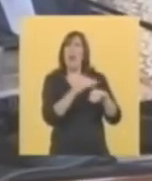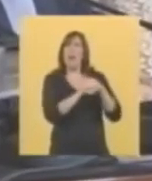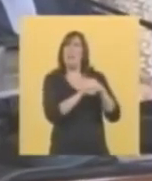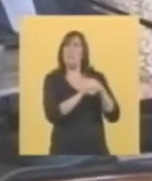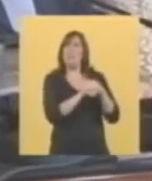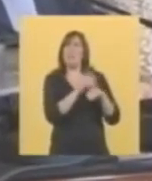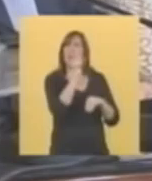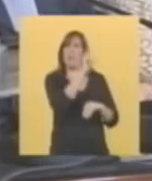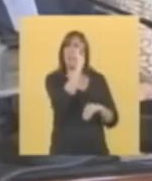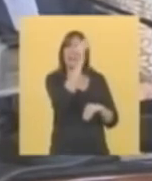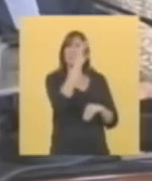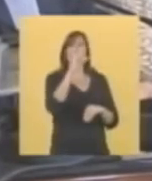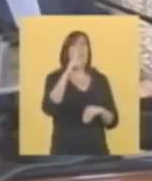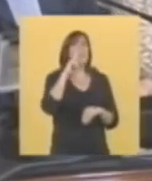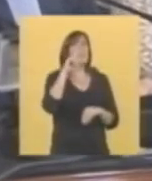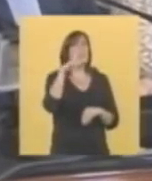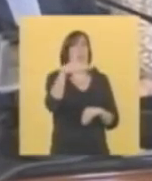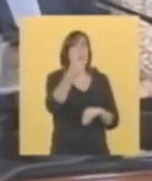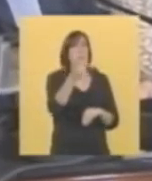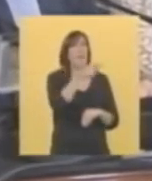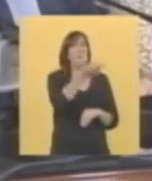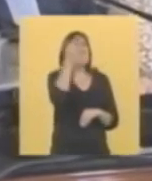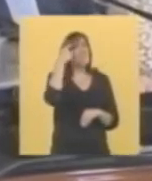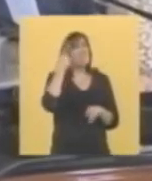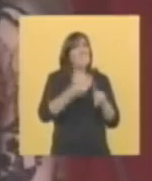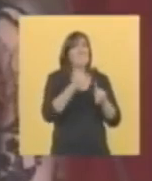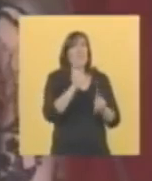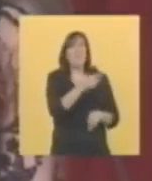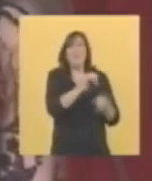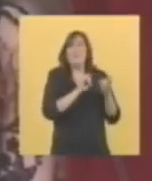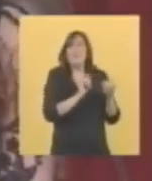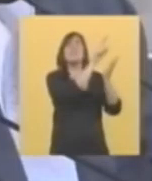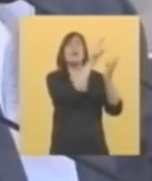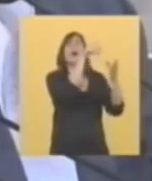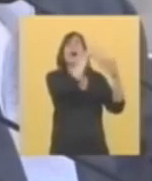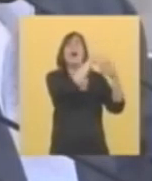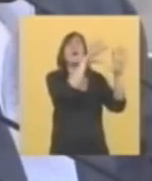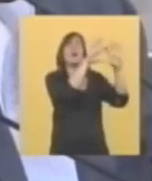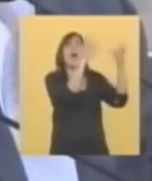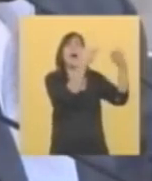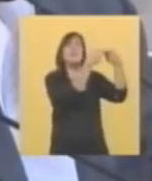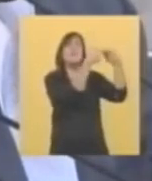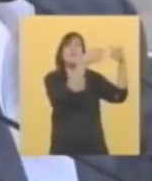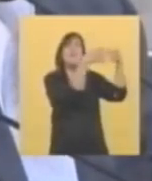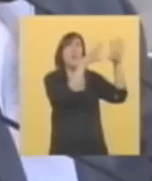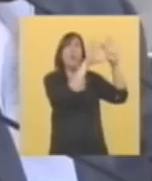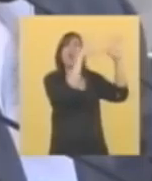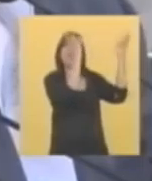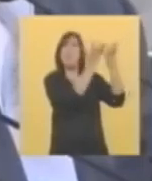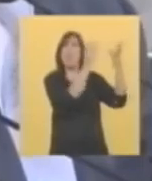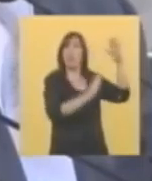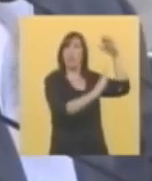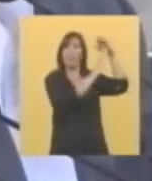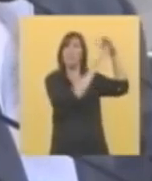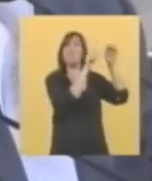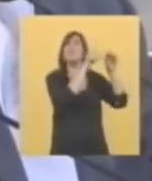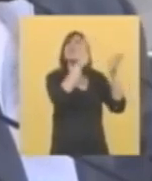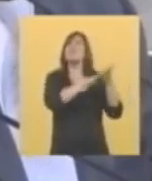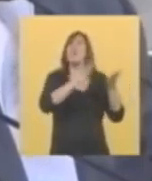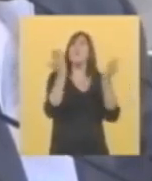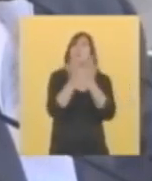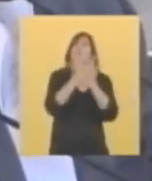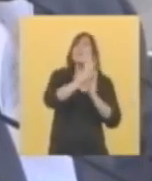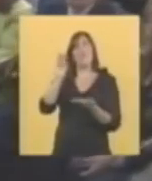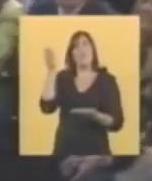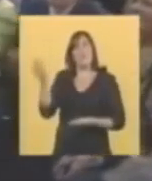no discurso de posse no Congresso que nos últimos 8 anos o país criou 5 milhões de empregos e teve o maior